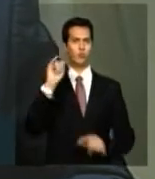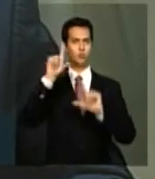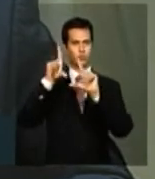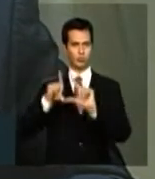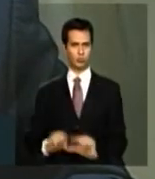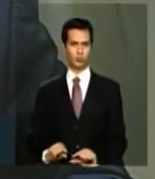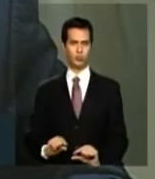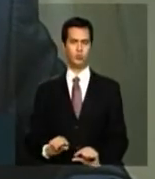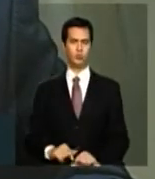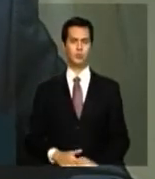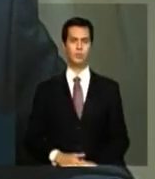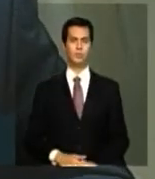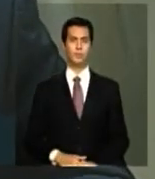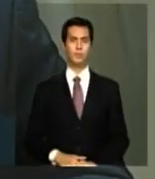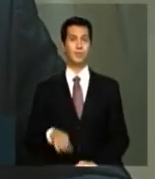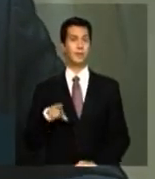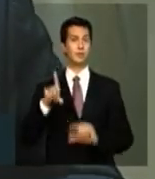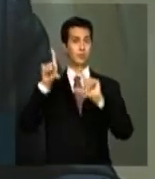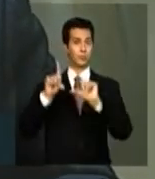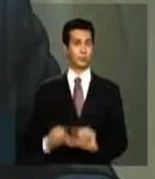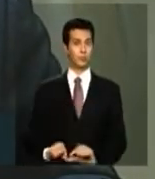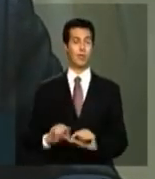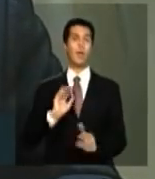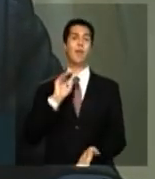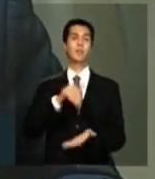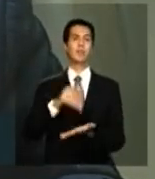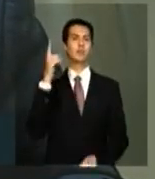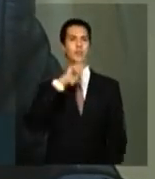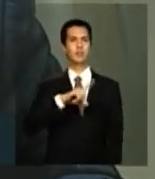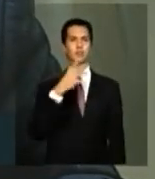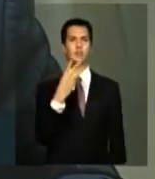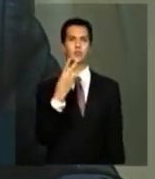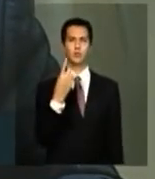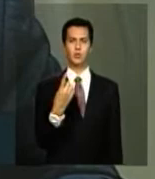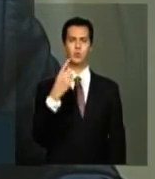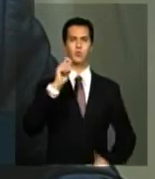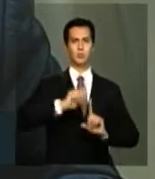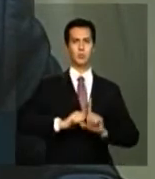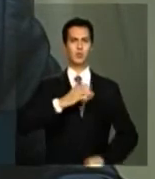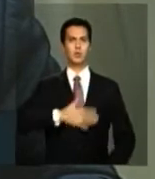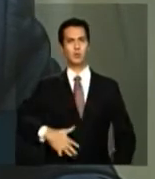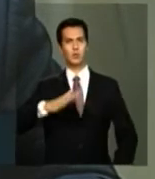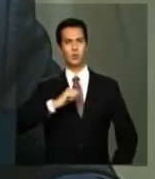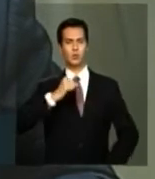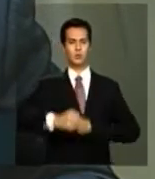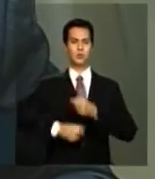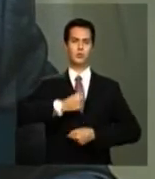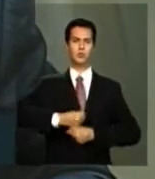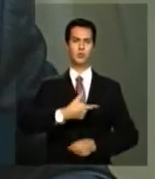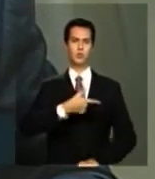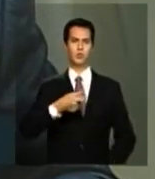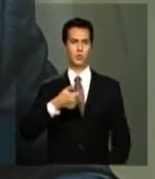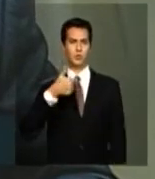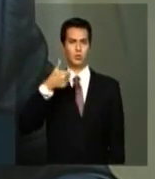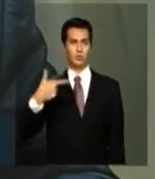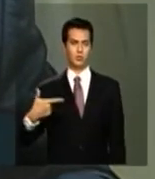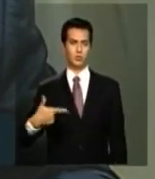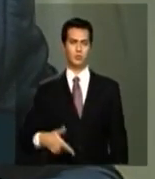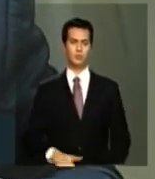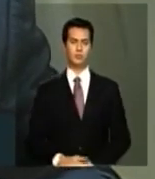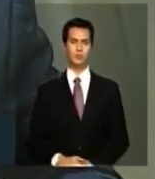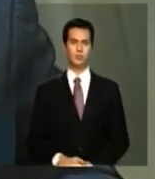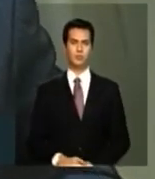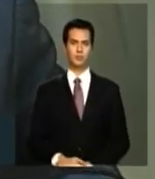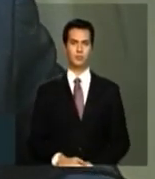reduzida essa redução vale até 31 de agosto de 2012 não é no caso do